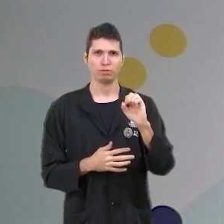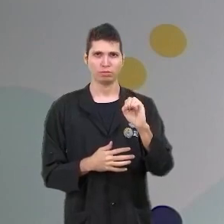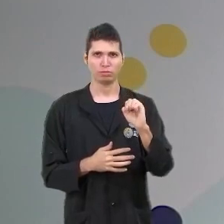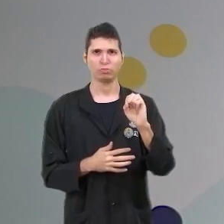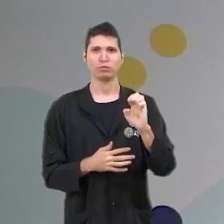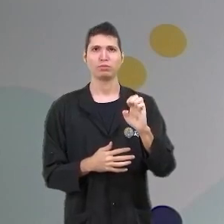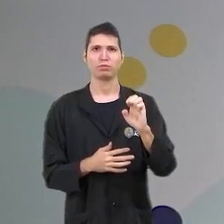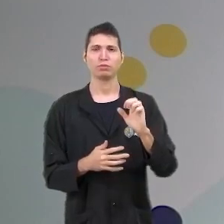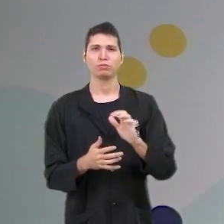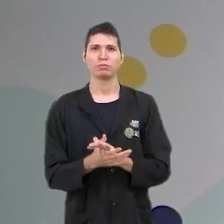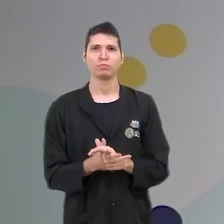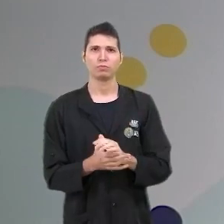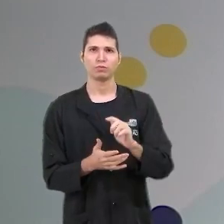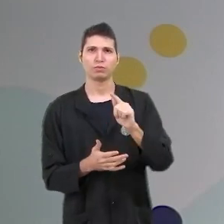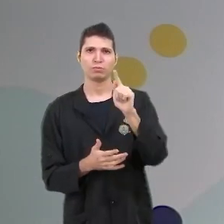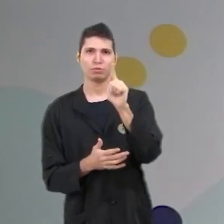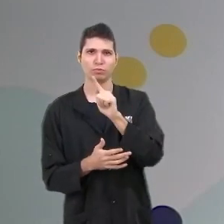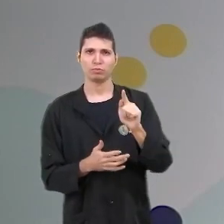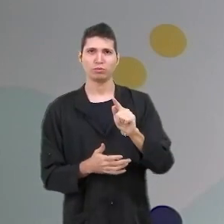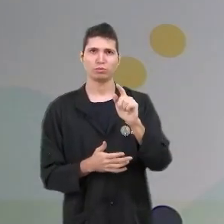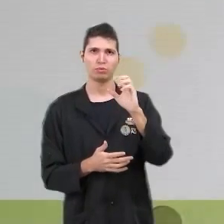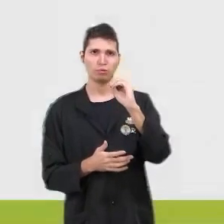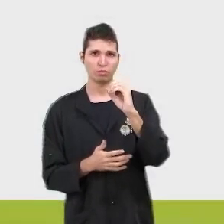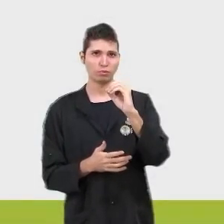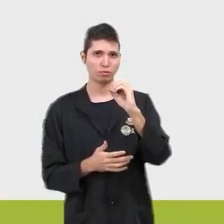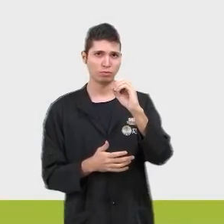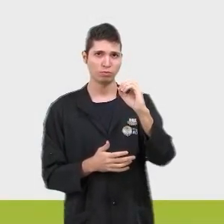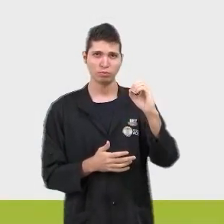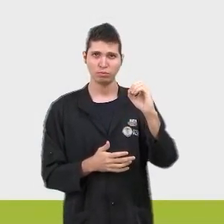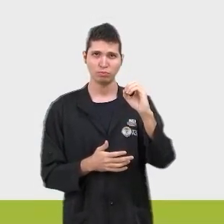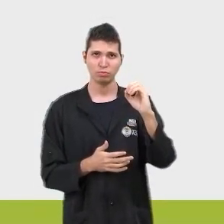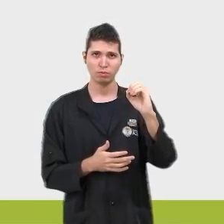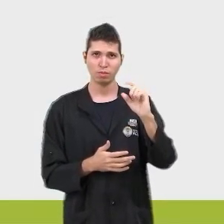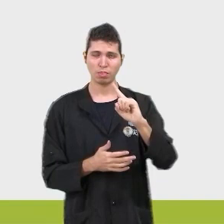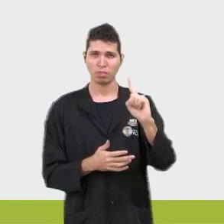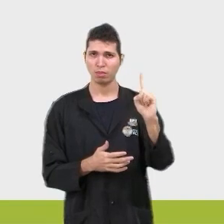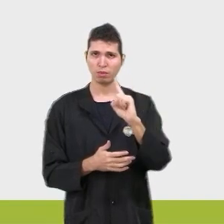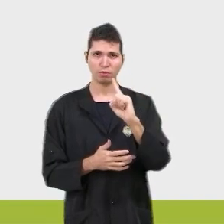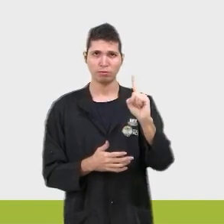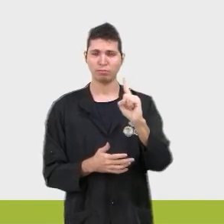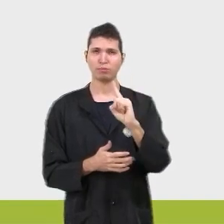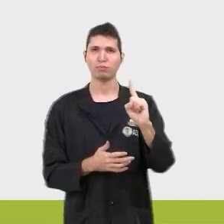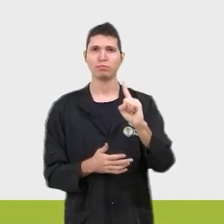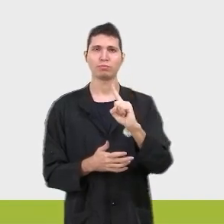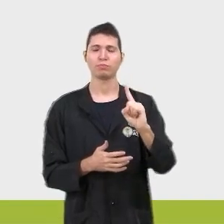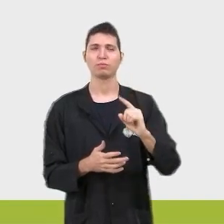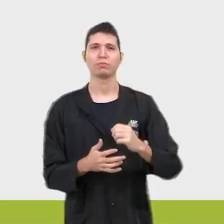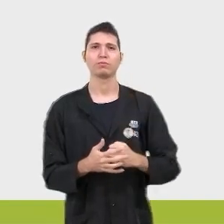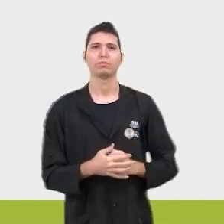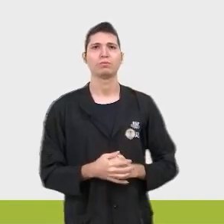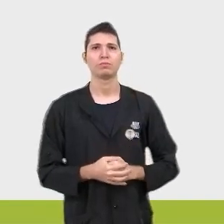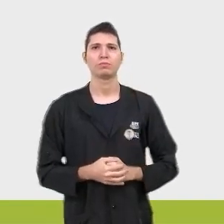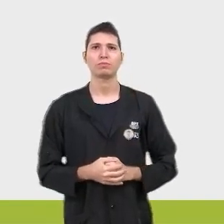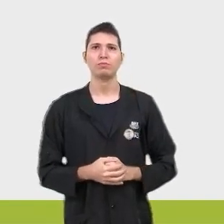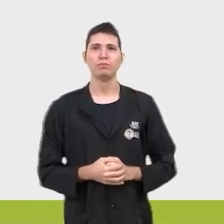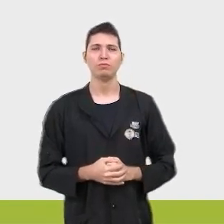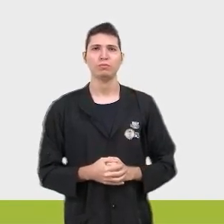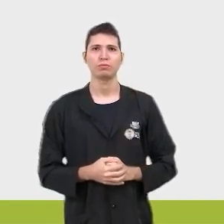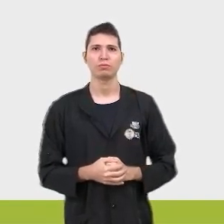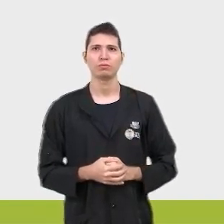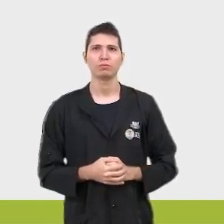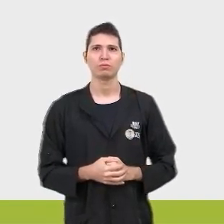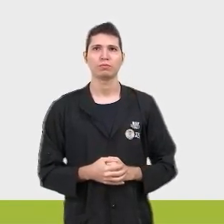mesmo ambiente. Qual é o ambiente? É esse ambiente onde os seres estão mais próximos à